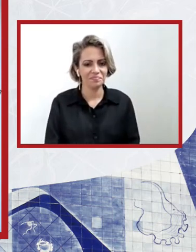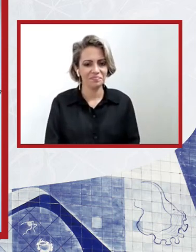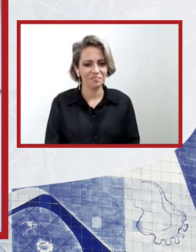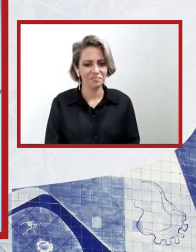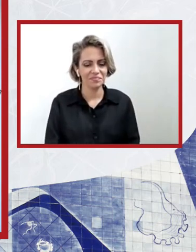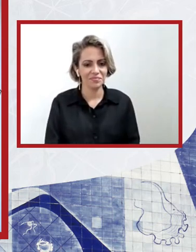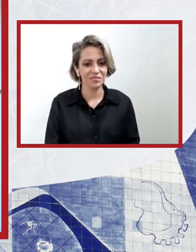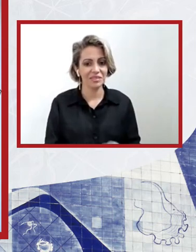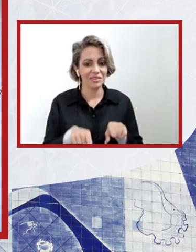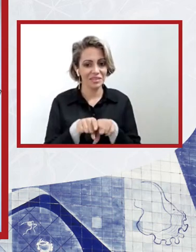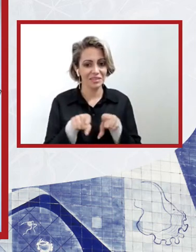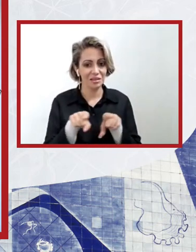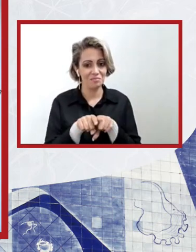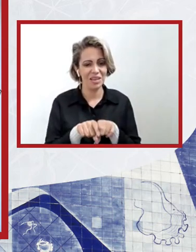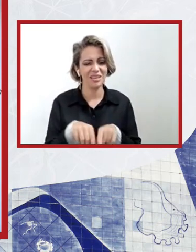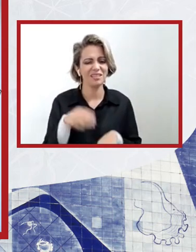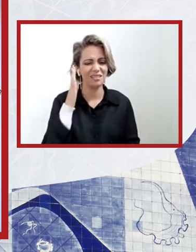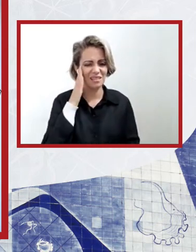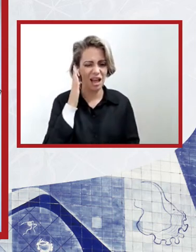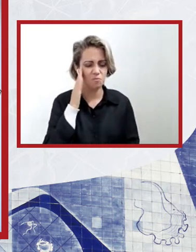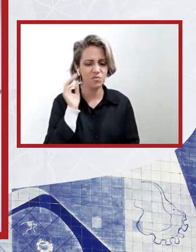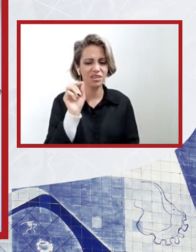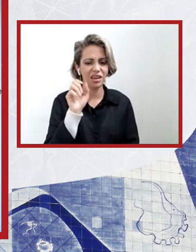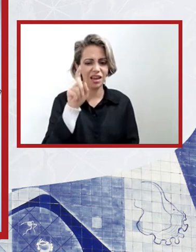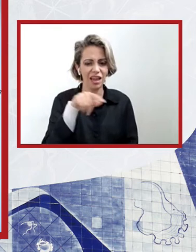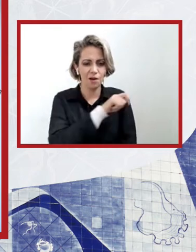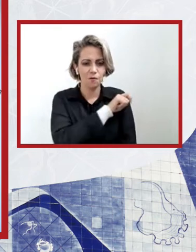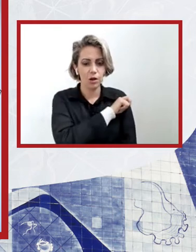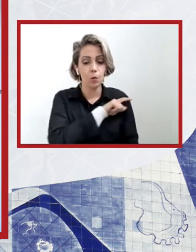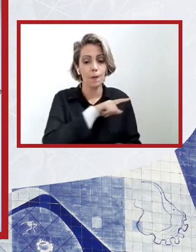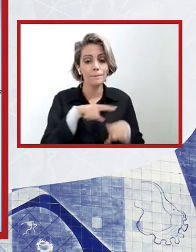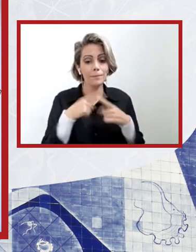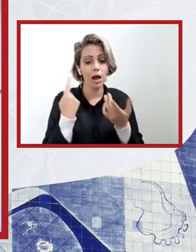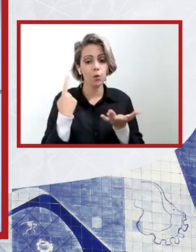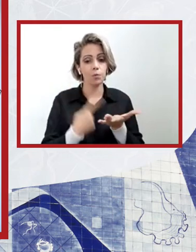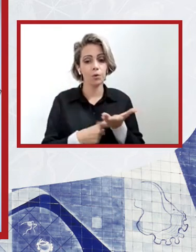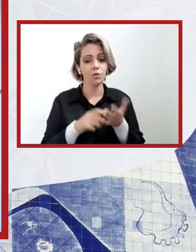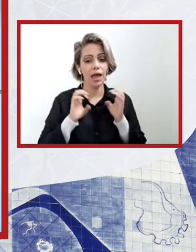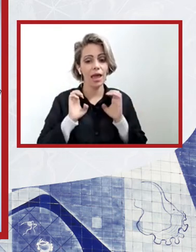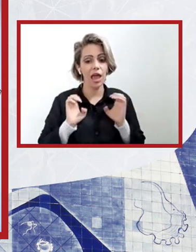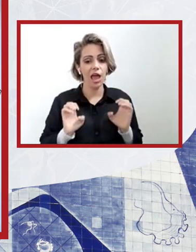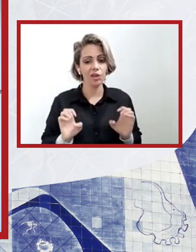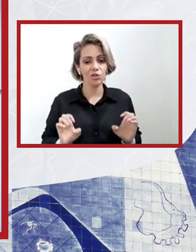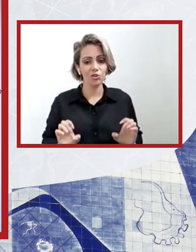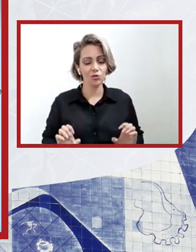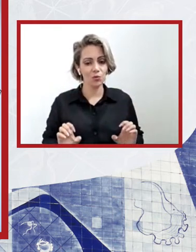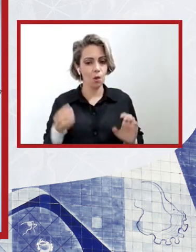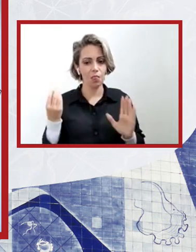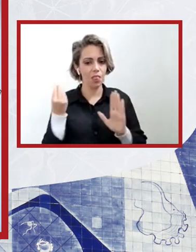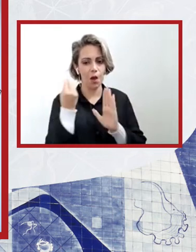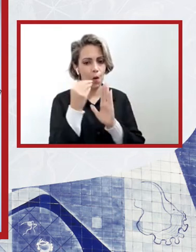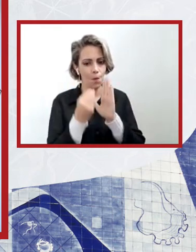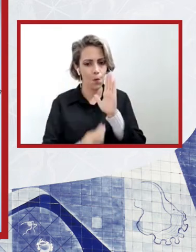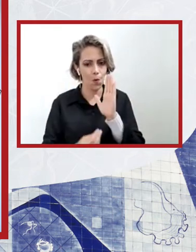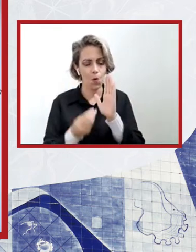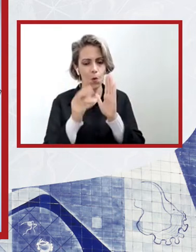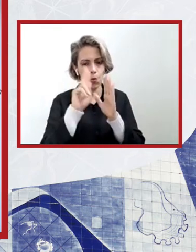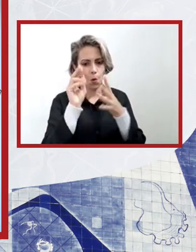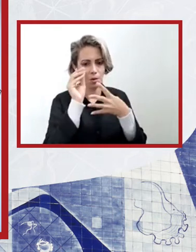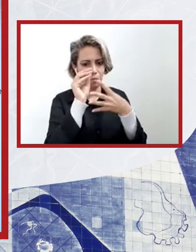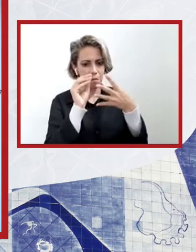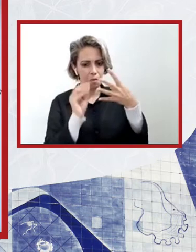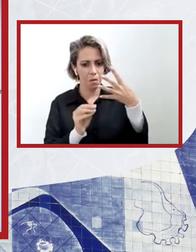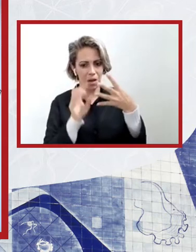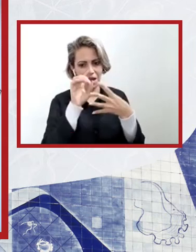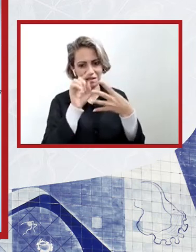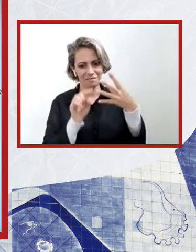foram esses estudantes, mas assim, foi um compromisso ético, né, inclusive com o comitê de ética da